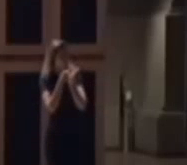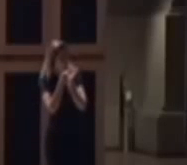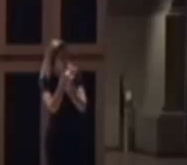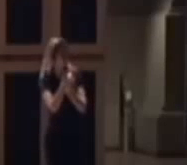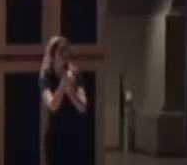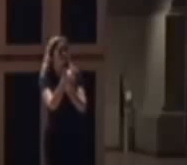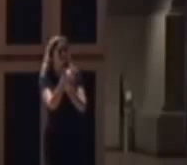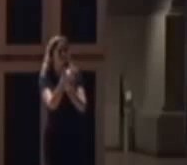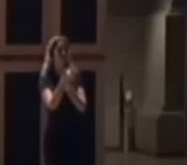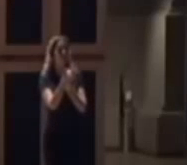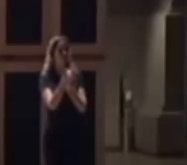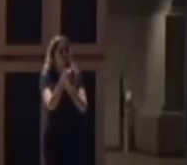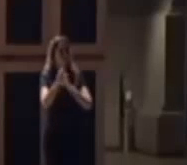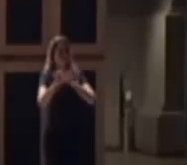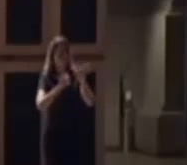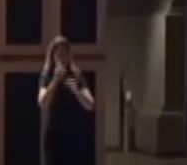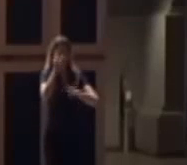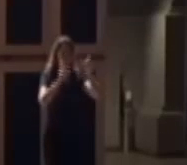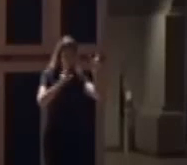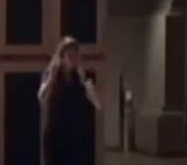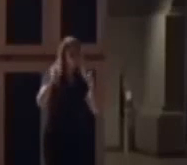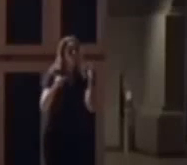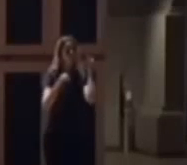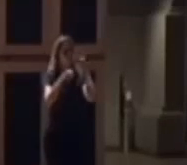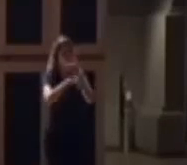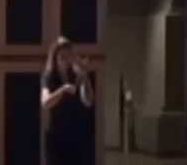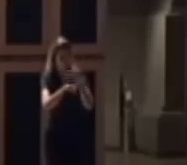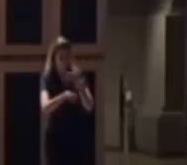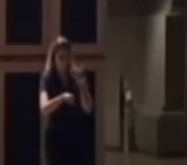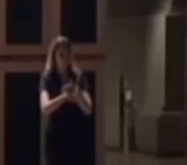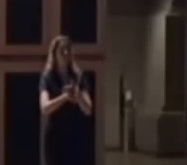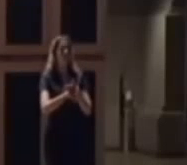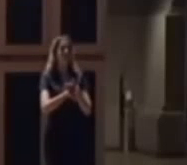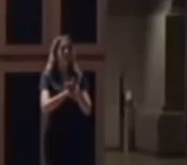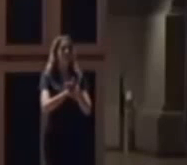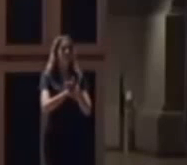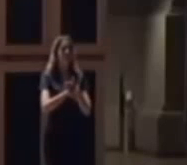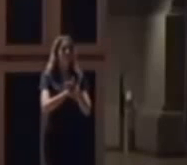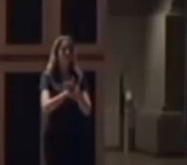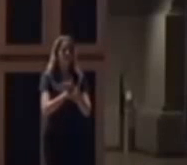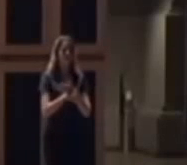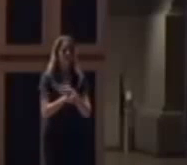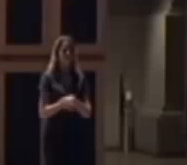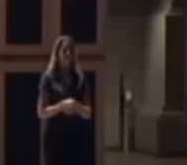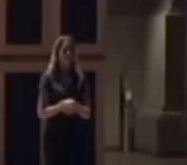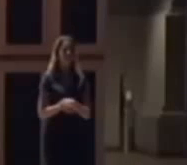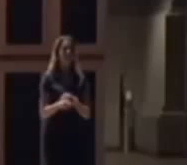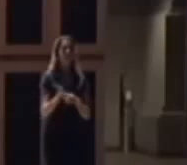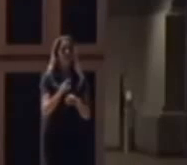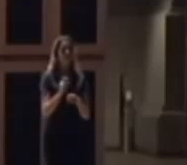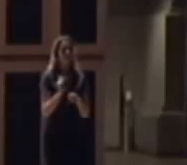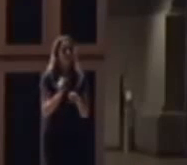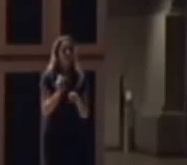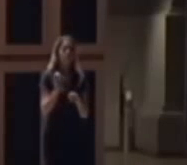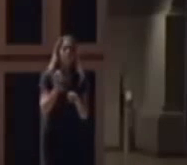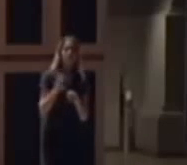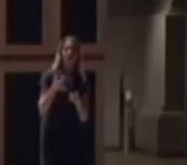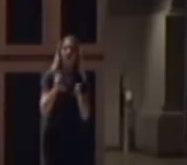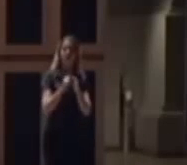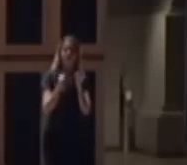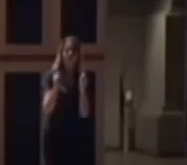com muitos atores envolvidos. E, nesse caso, então, do Plug, núcleo de gestão, é quem faz não só a